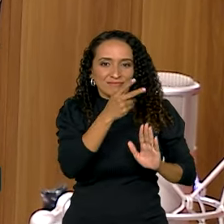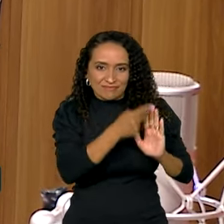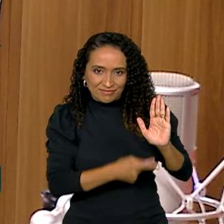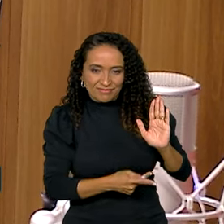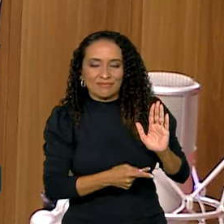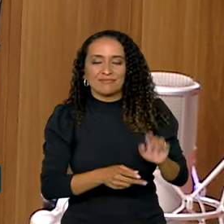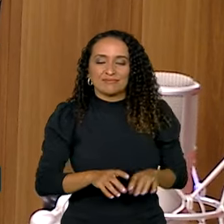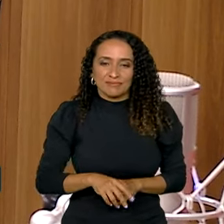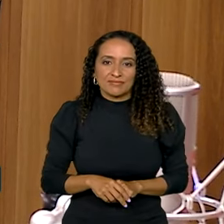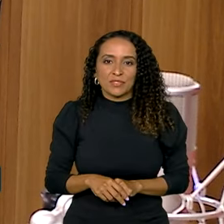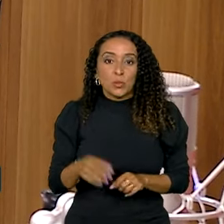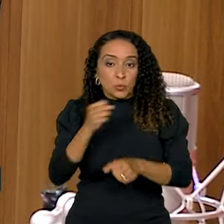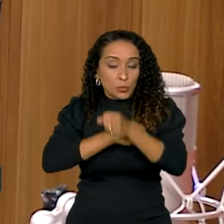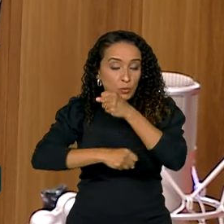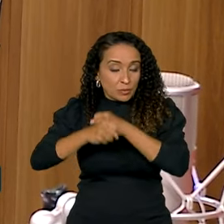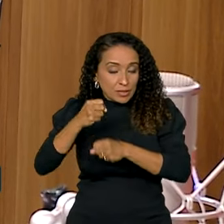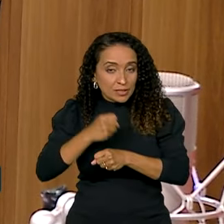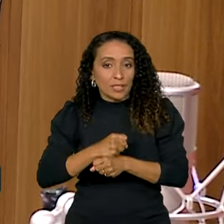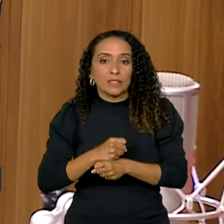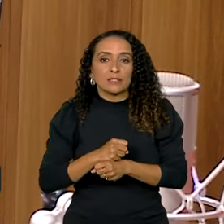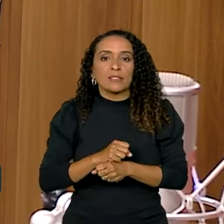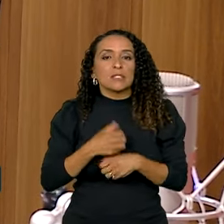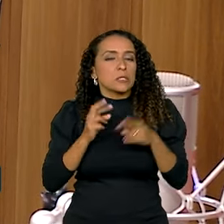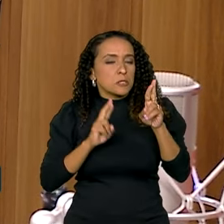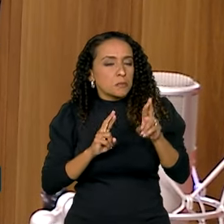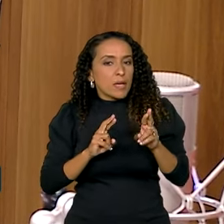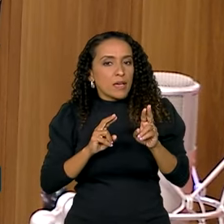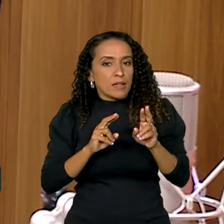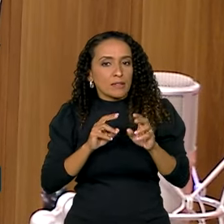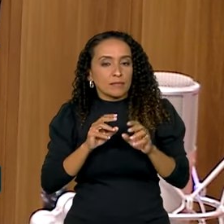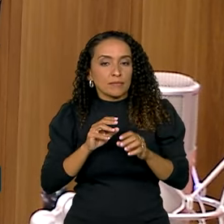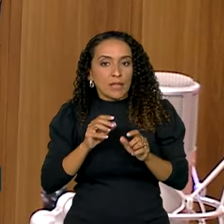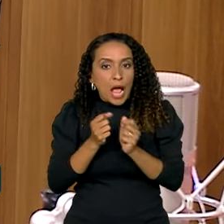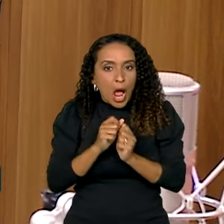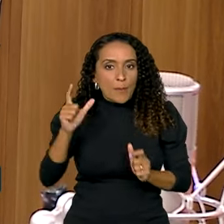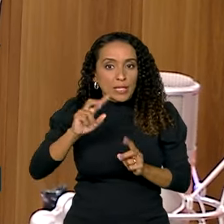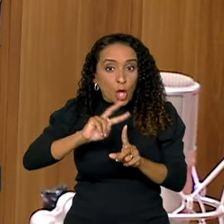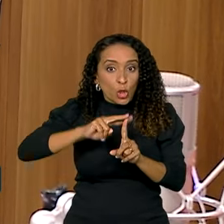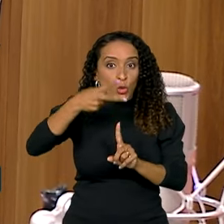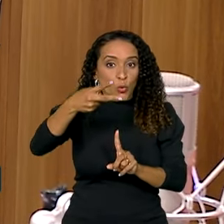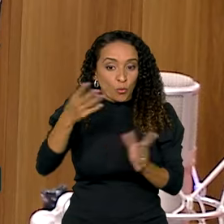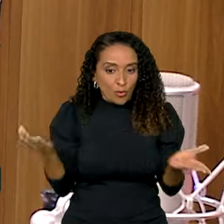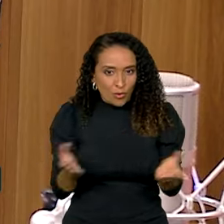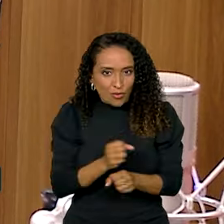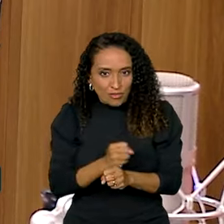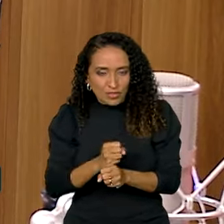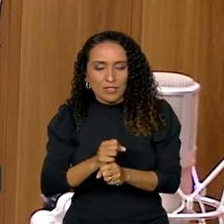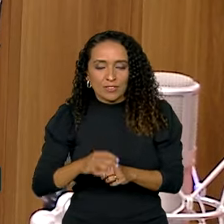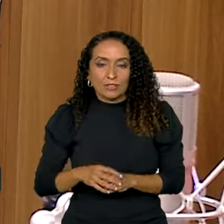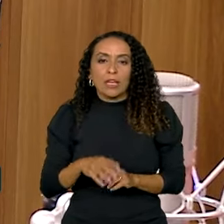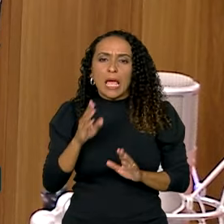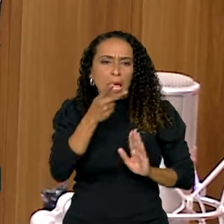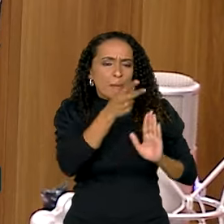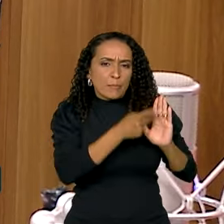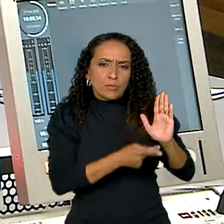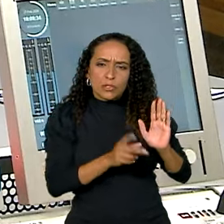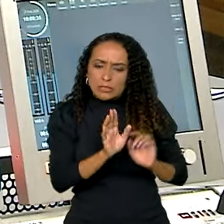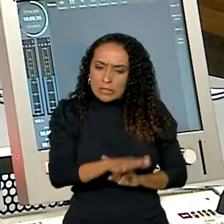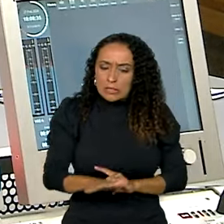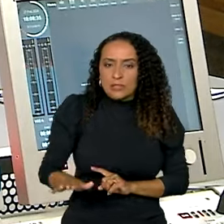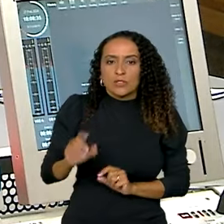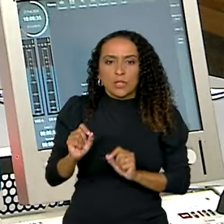compareceram a esse projeto no ano passado. A gente espera aumentar isso para o dobro este ano. E são projetos em que as